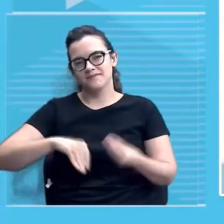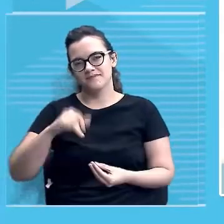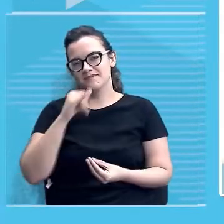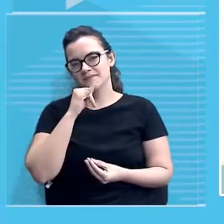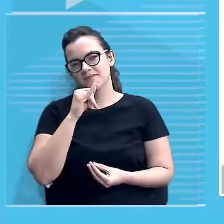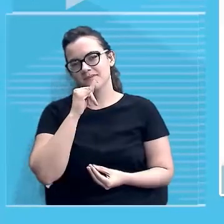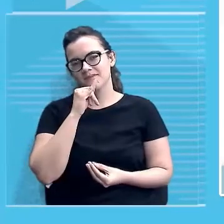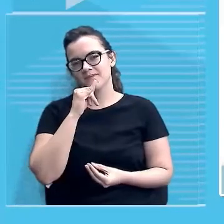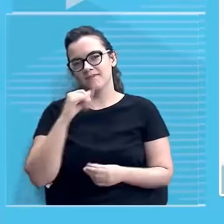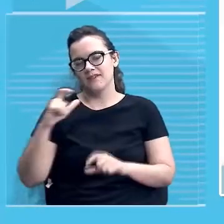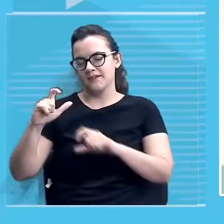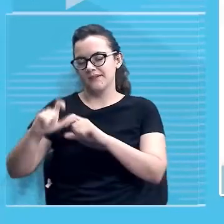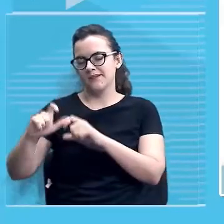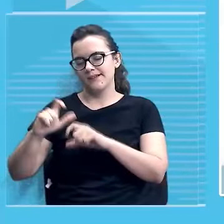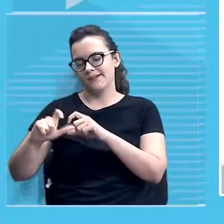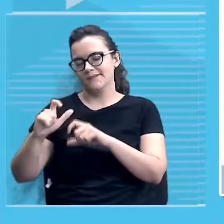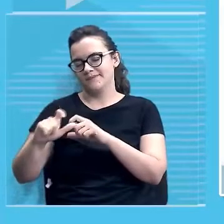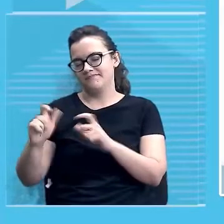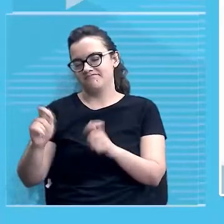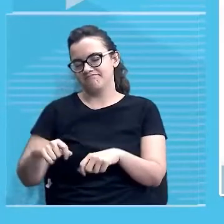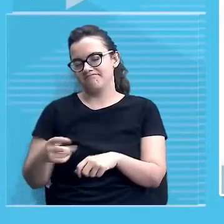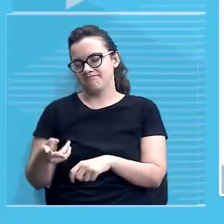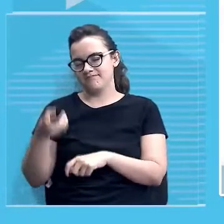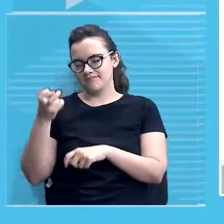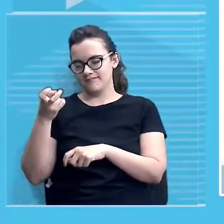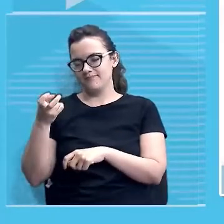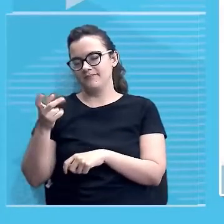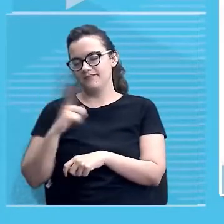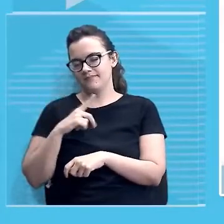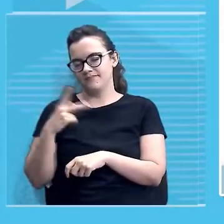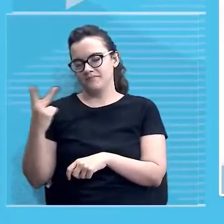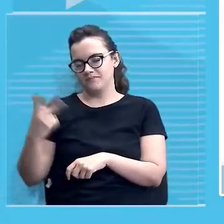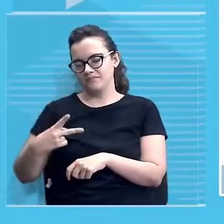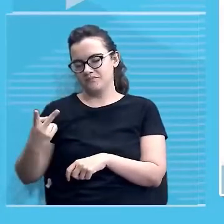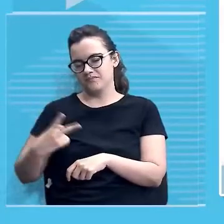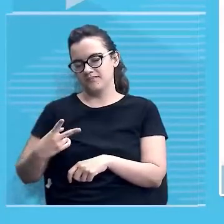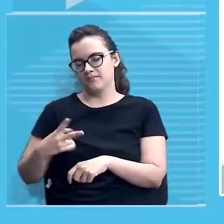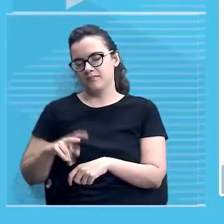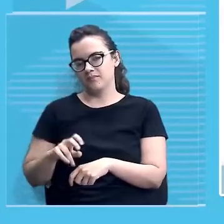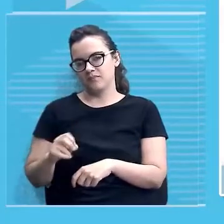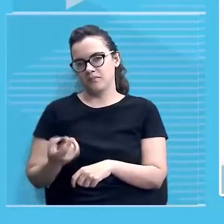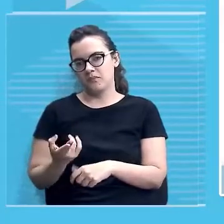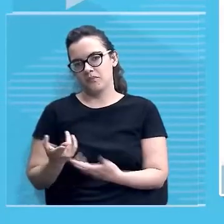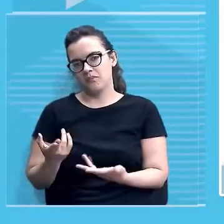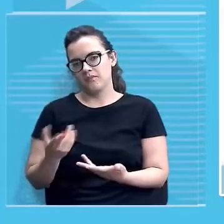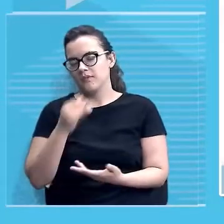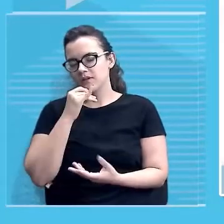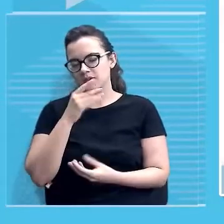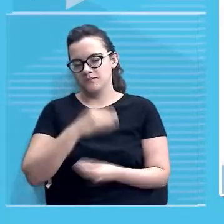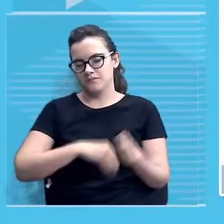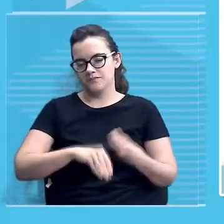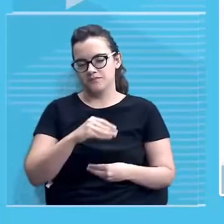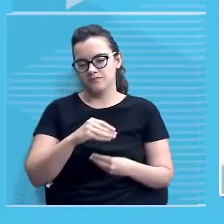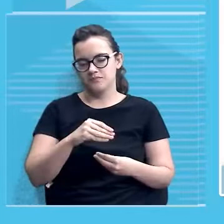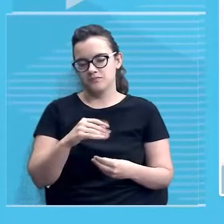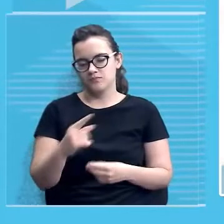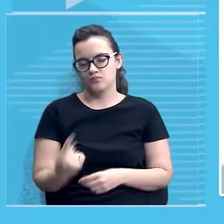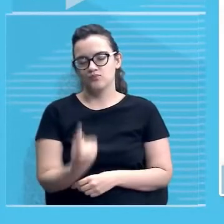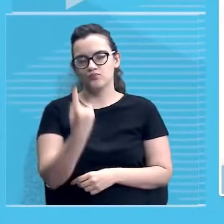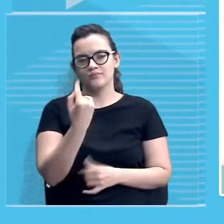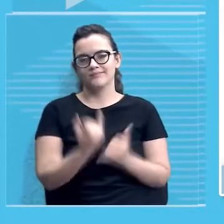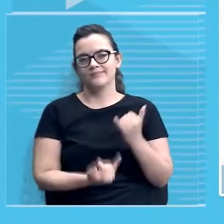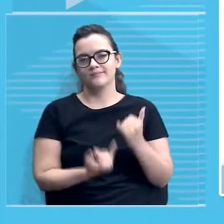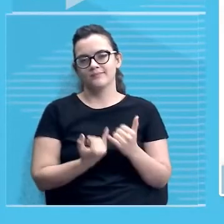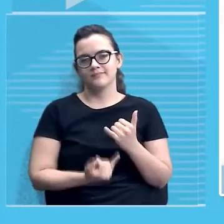Homogênea e heterogênea, você vai... Não vai observar nesse caso não, tá,